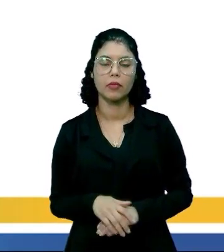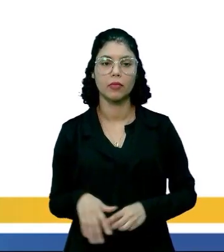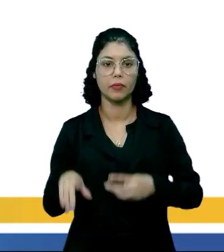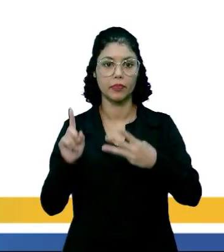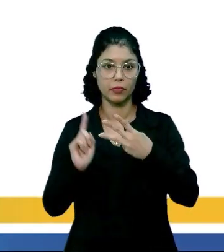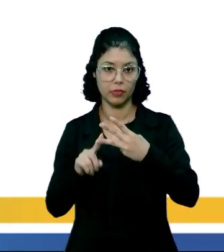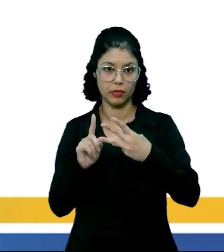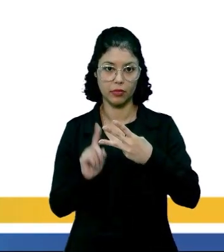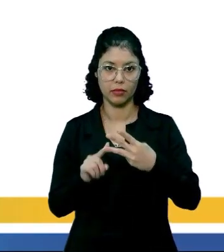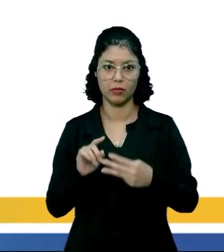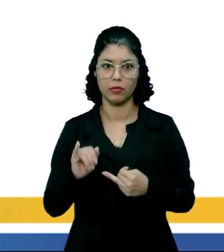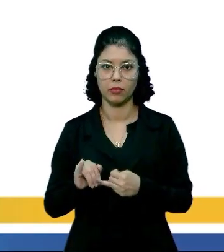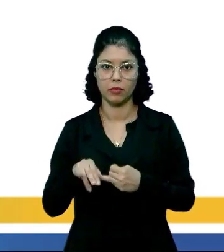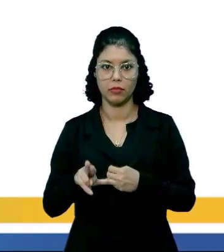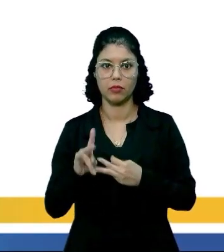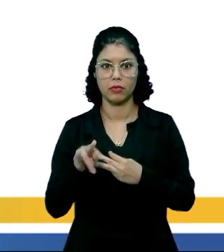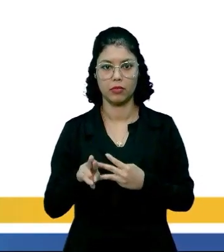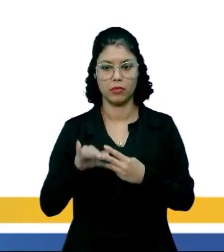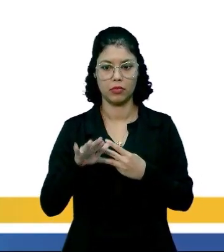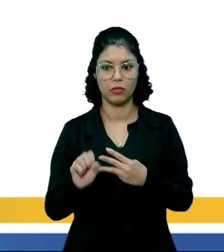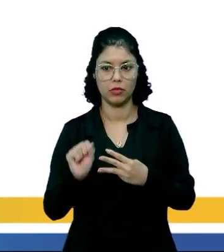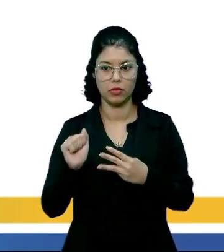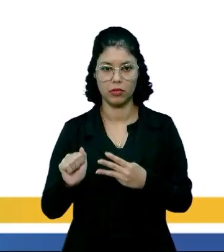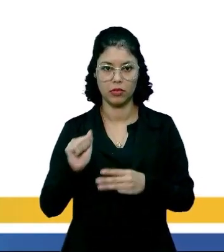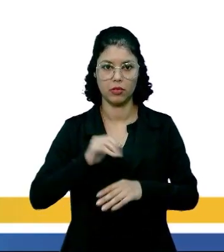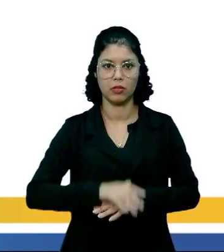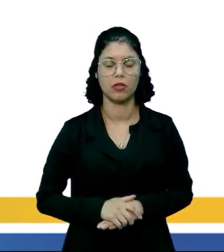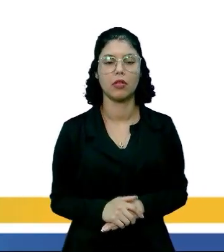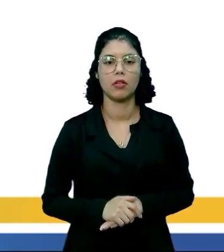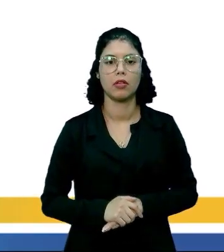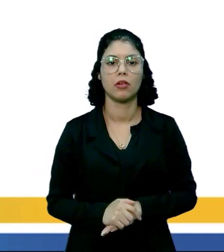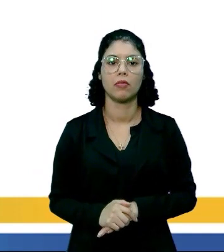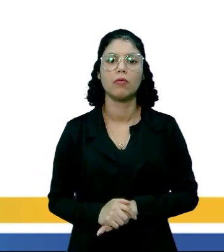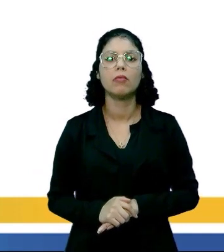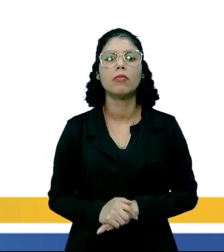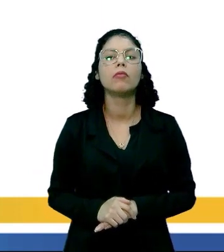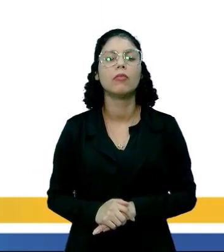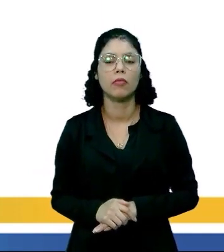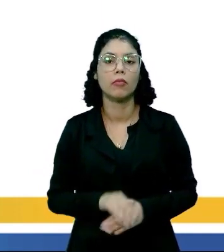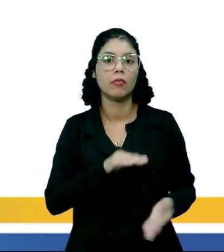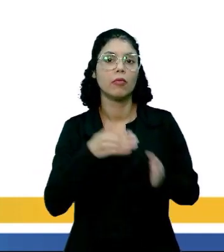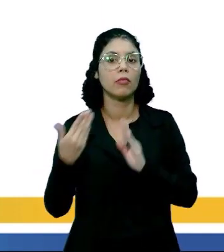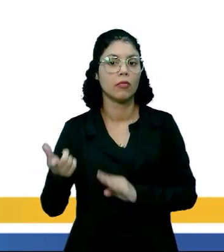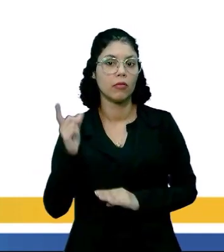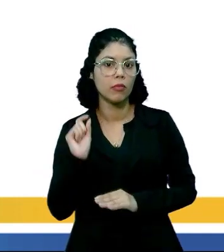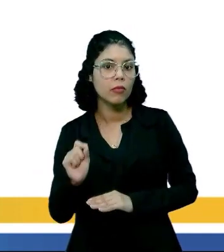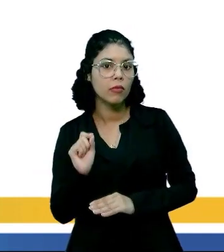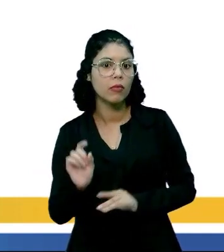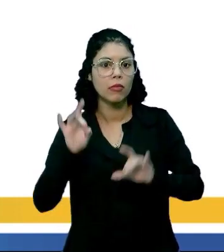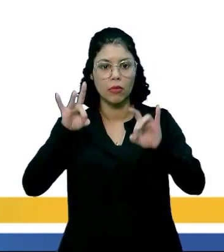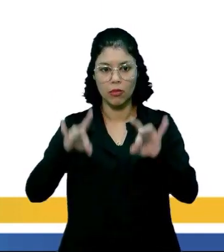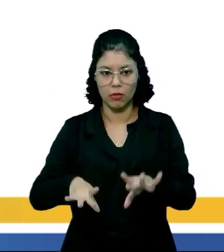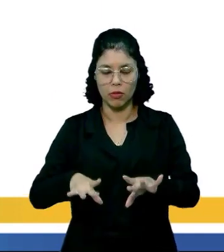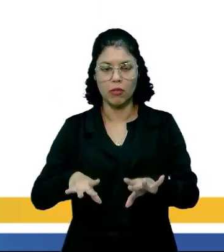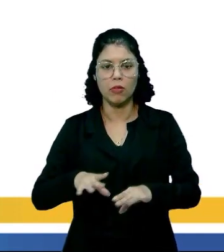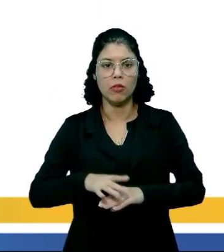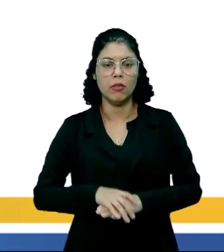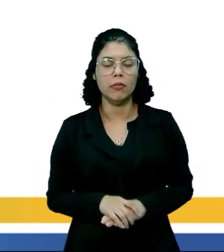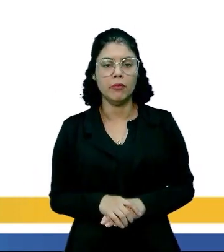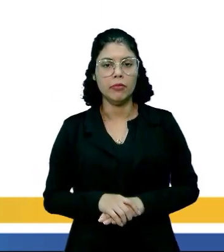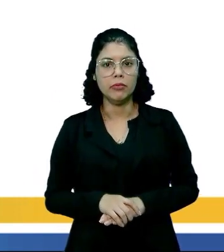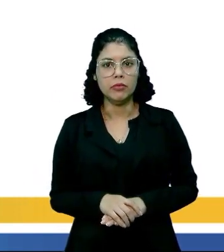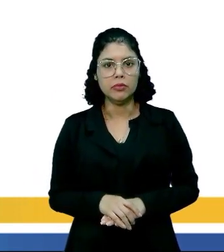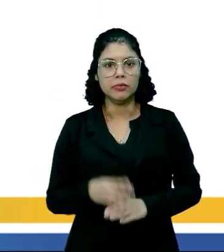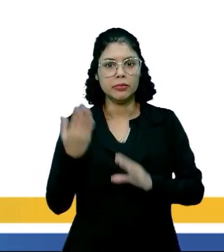Vamos lá. A terceira fase é a fase intimista. Essa fase, ela é a última, tá? Então,